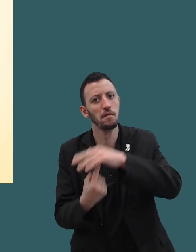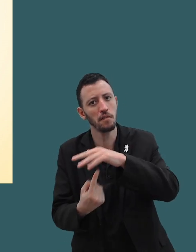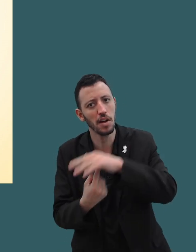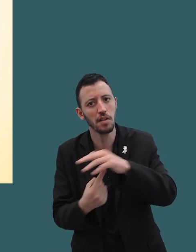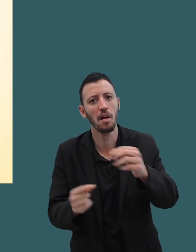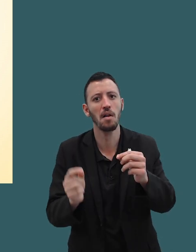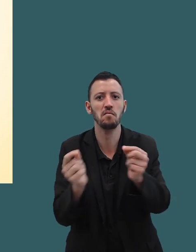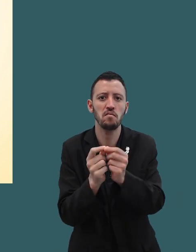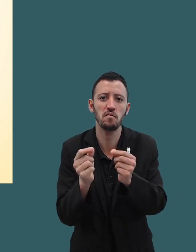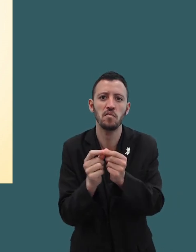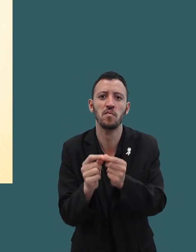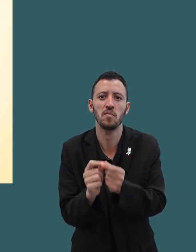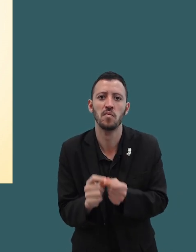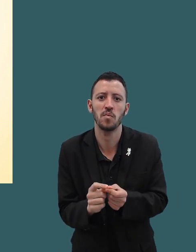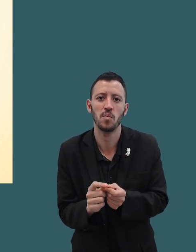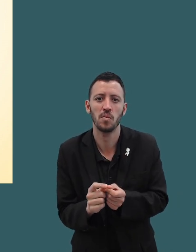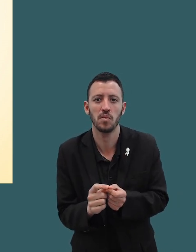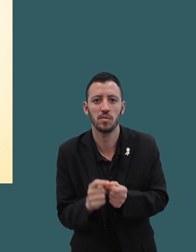que fazem